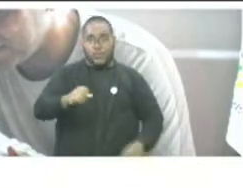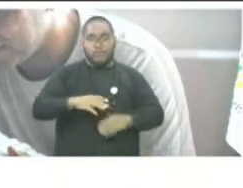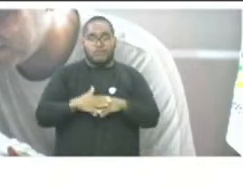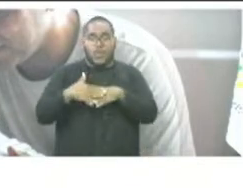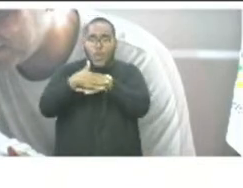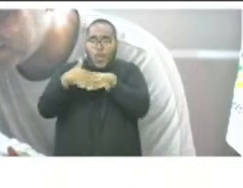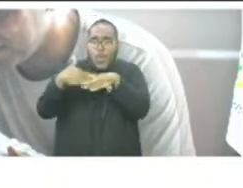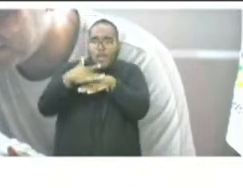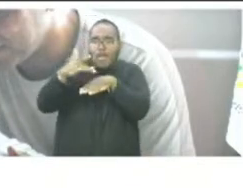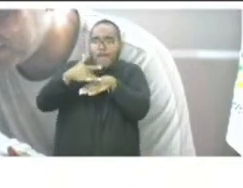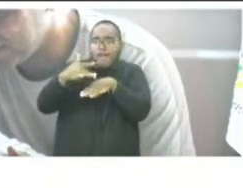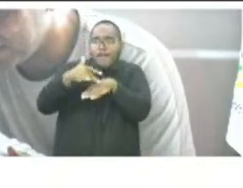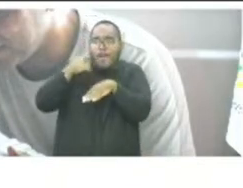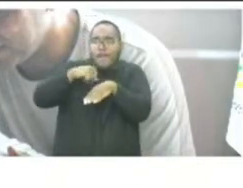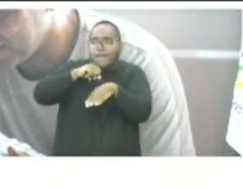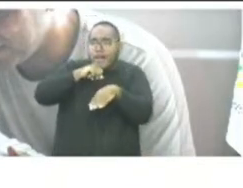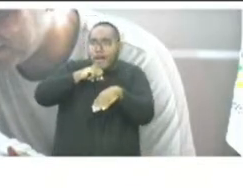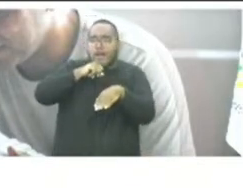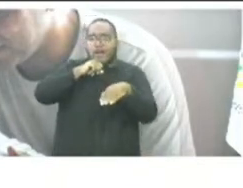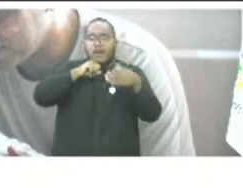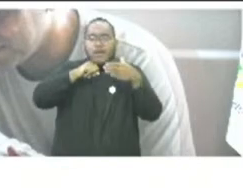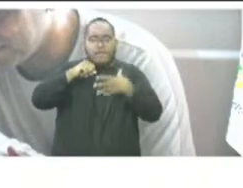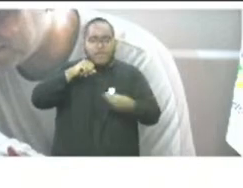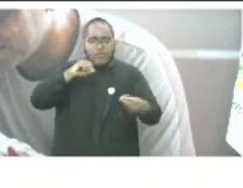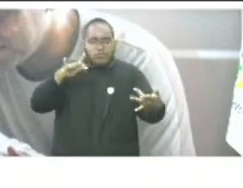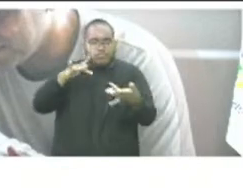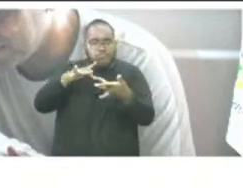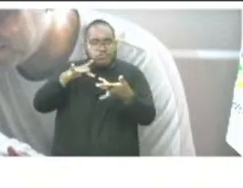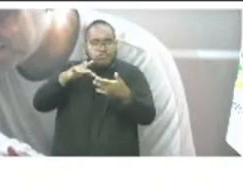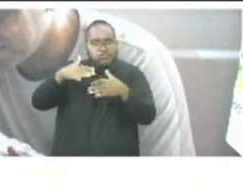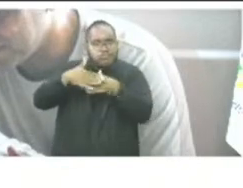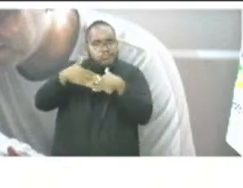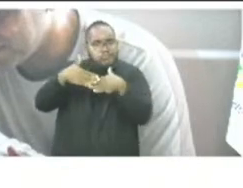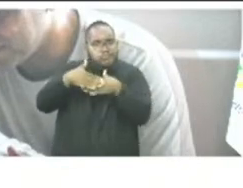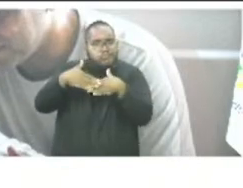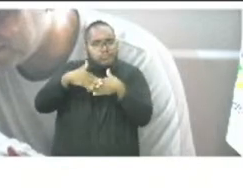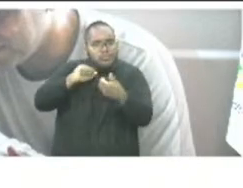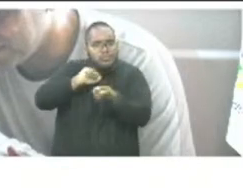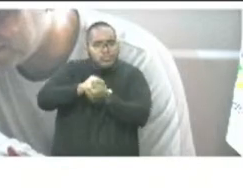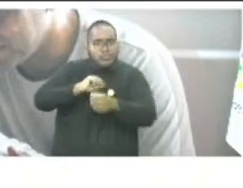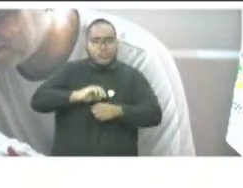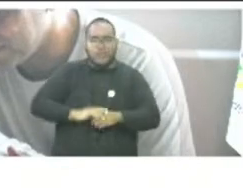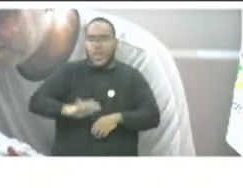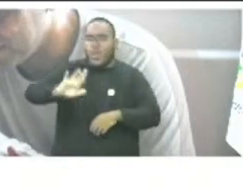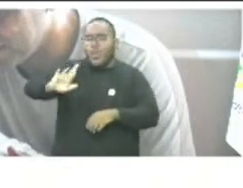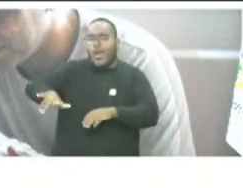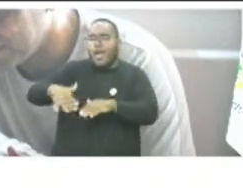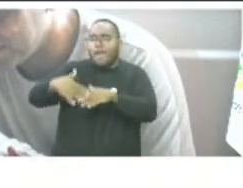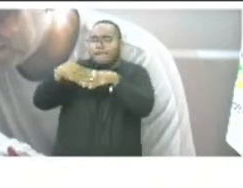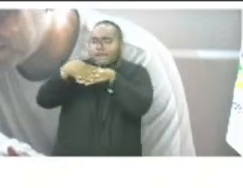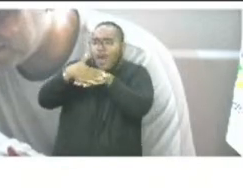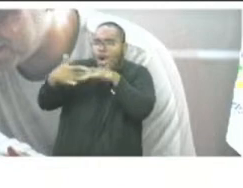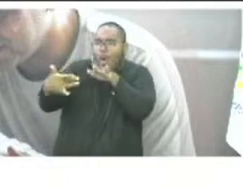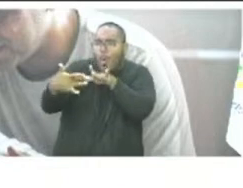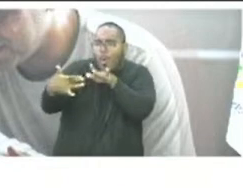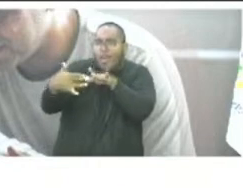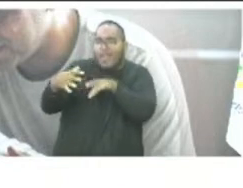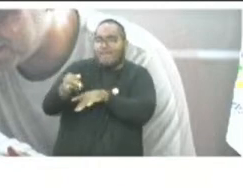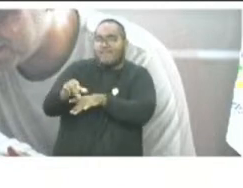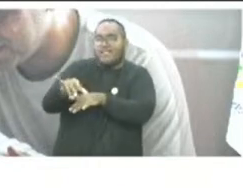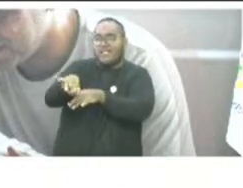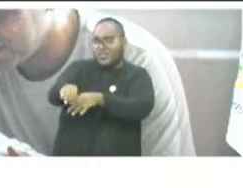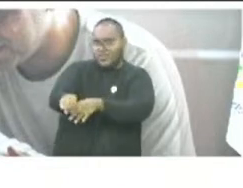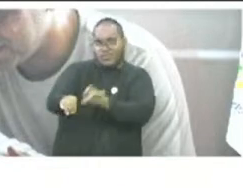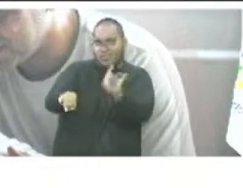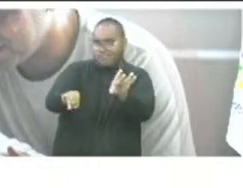queria abordar que a gente não vai falar só de contato pele a pele físico, a gente vai falar da